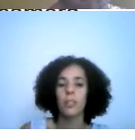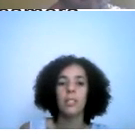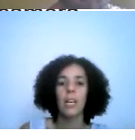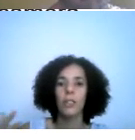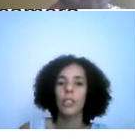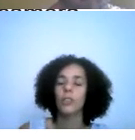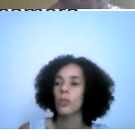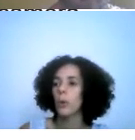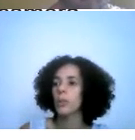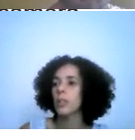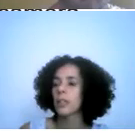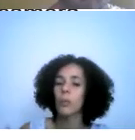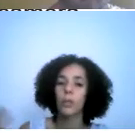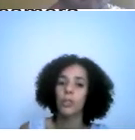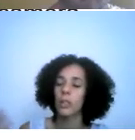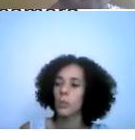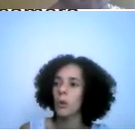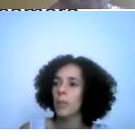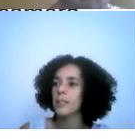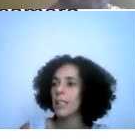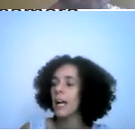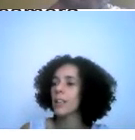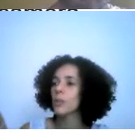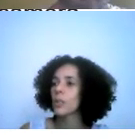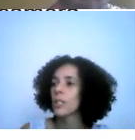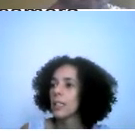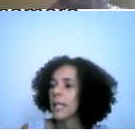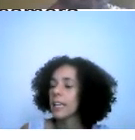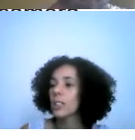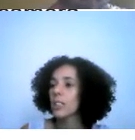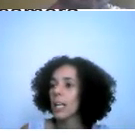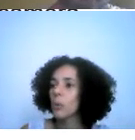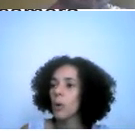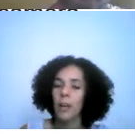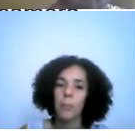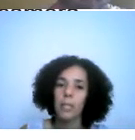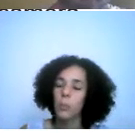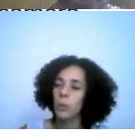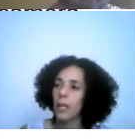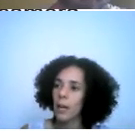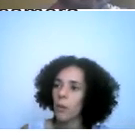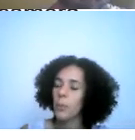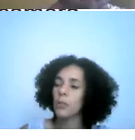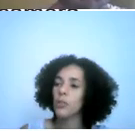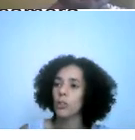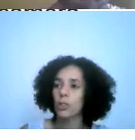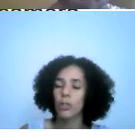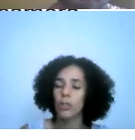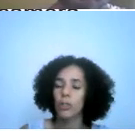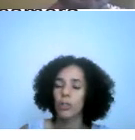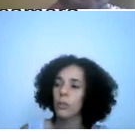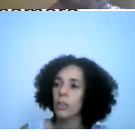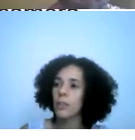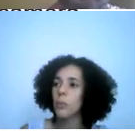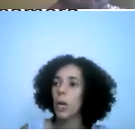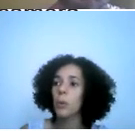passos iniciais que a gente pode estar conquistando mais aliados, né? E a gente tem uma ferramenta muito legal para gestores